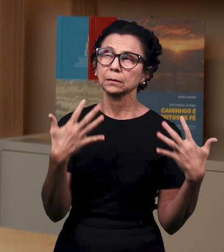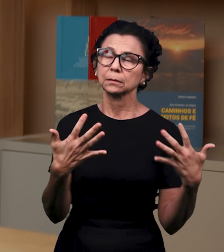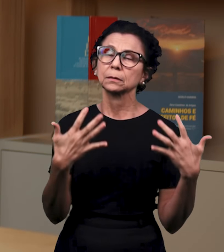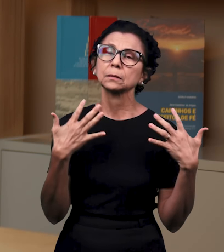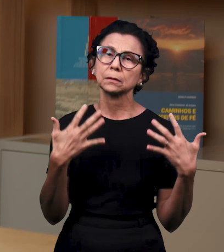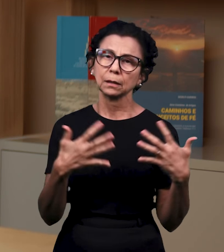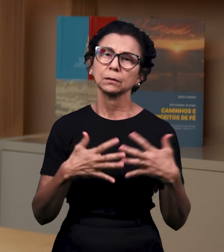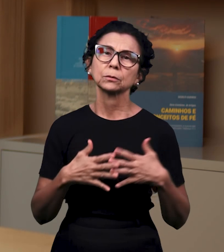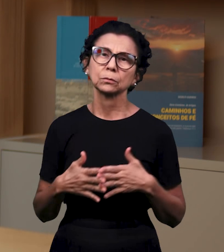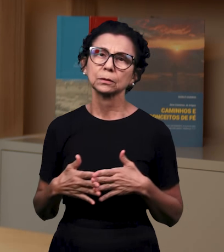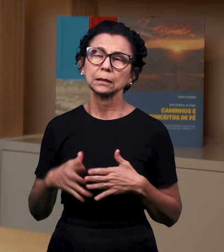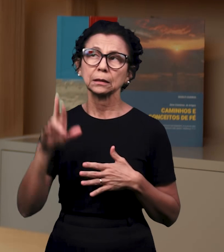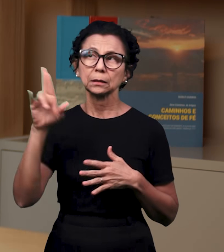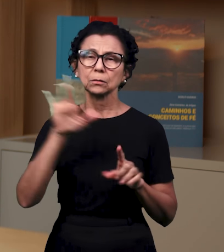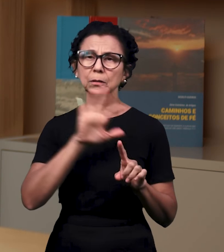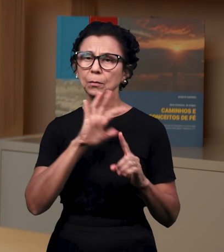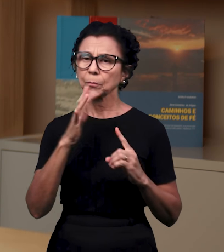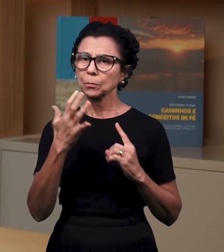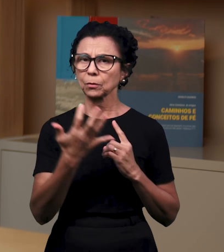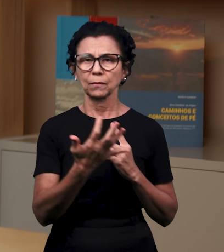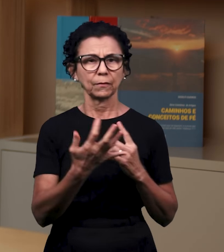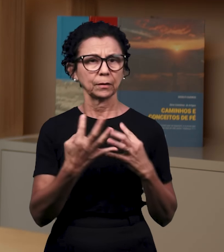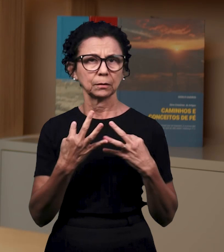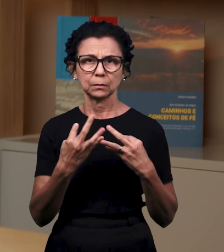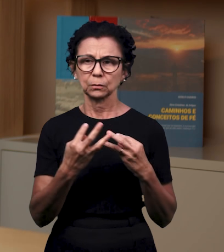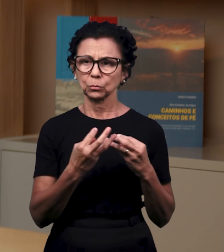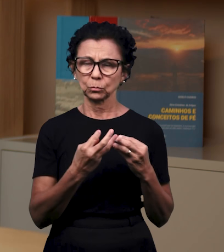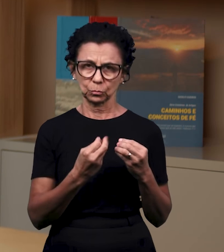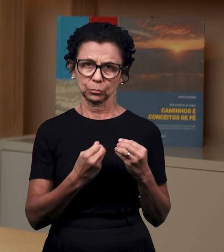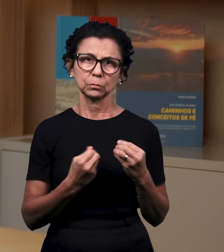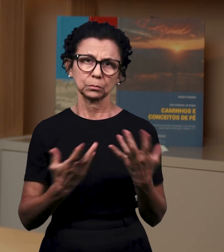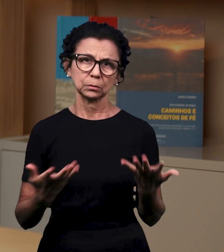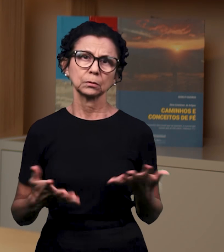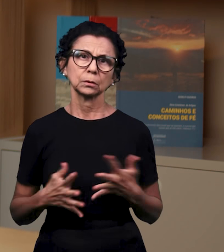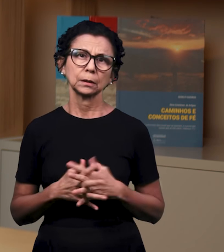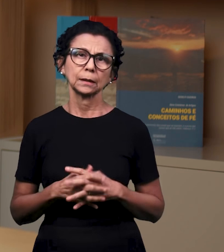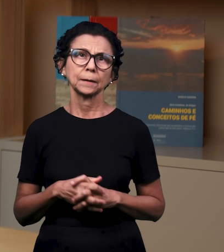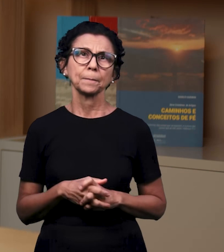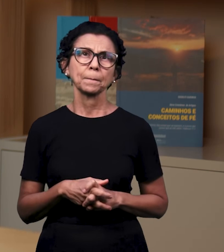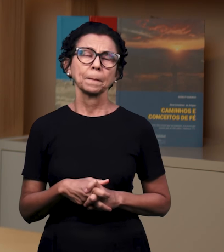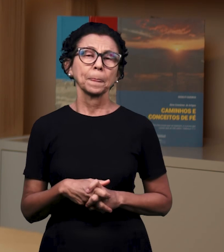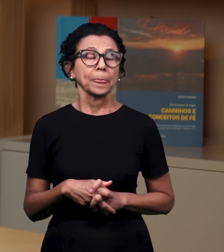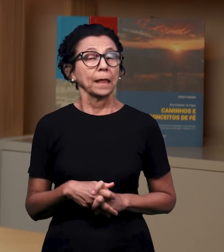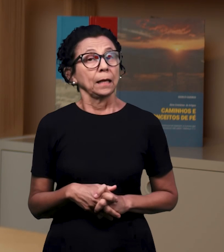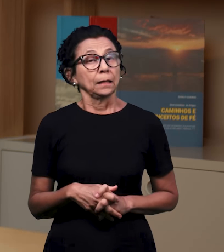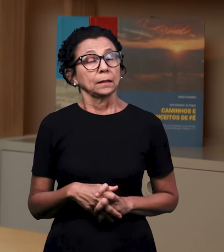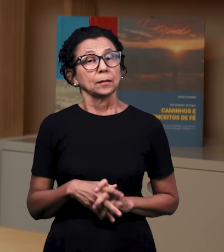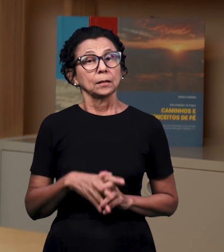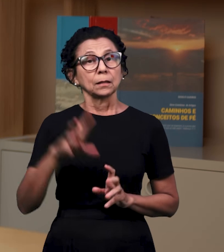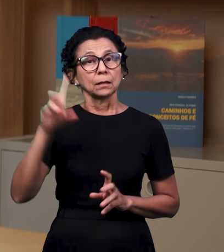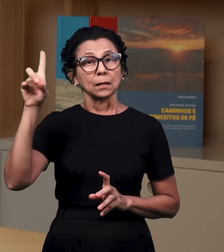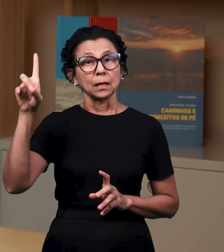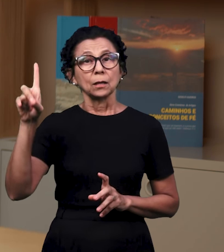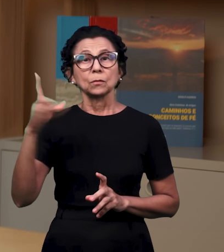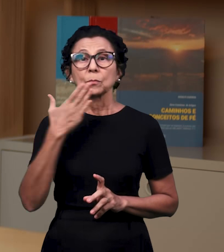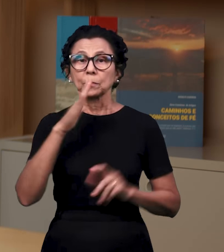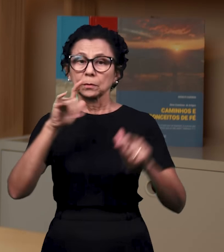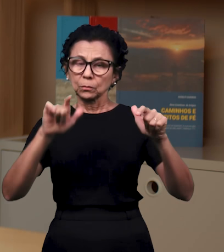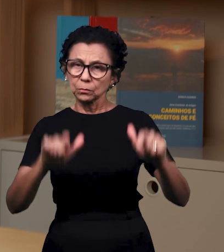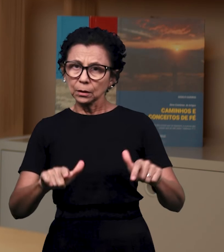Deus havia preparado para eles, né? Que nós conhecemos na Bíblia como a Terra Prometida. E toda vez que nós